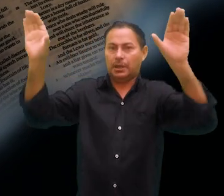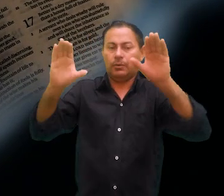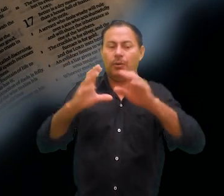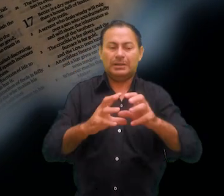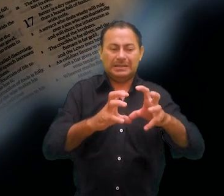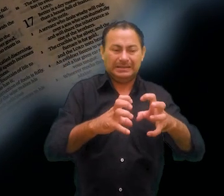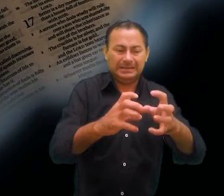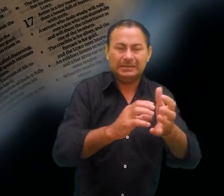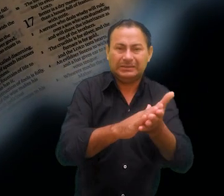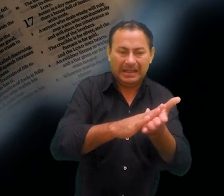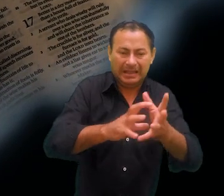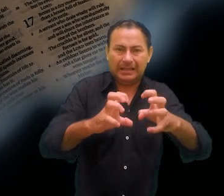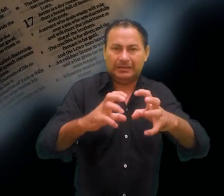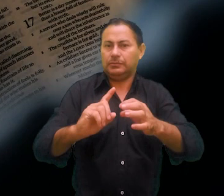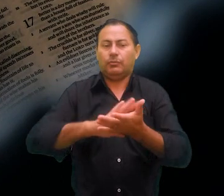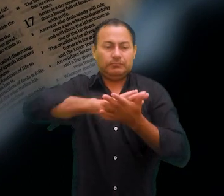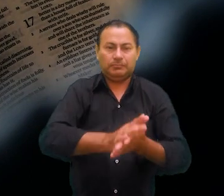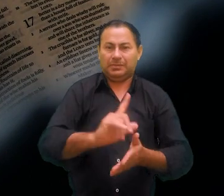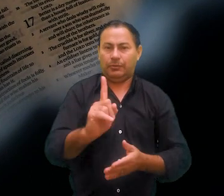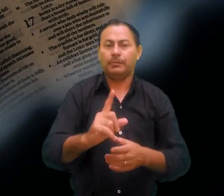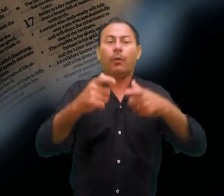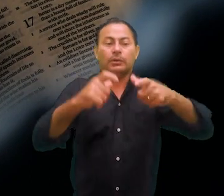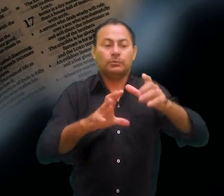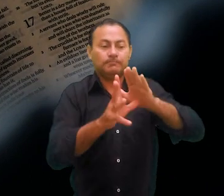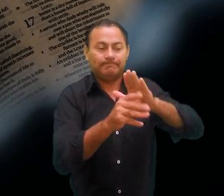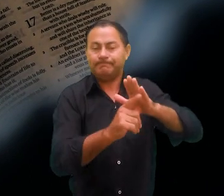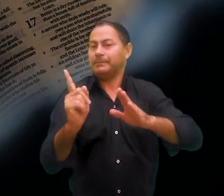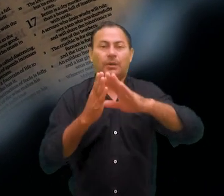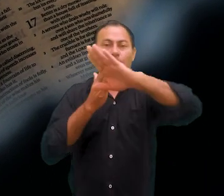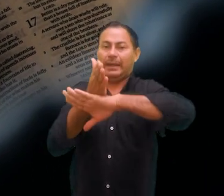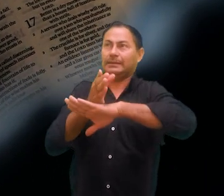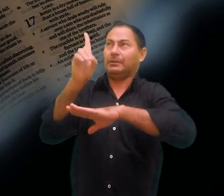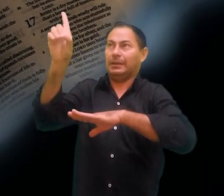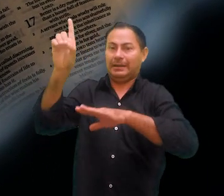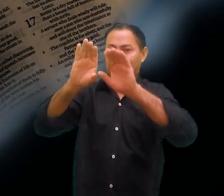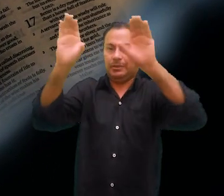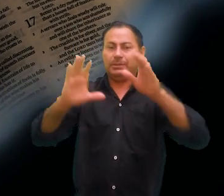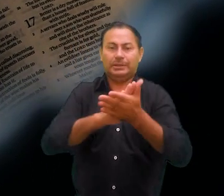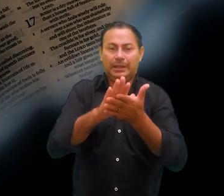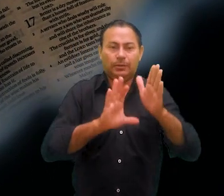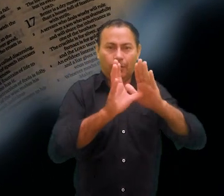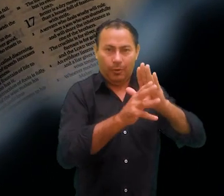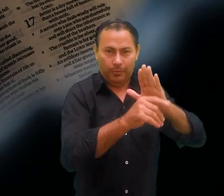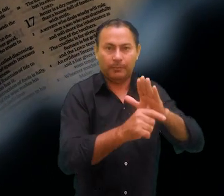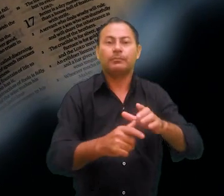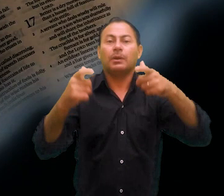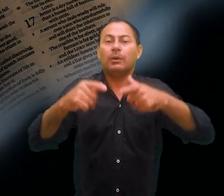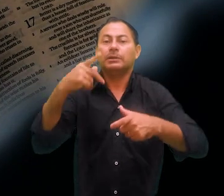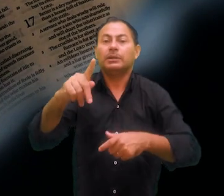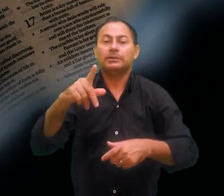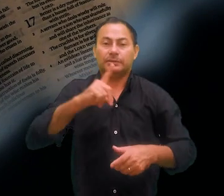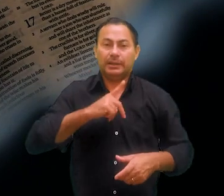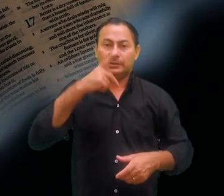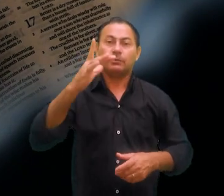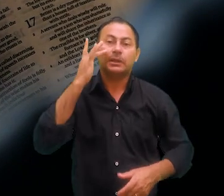nos céus, onde a traça e a ferrugem não destroem, e onde os ladrões não arrombam nem furtam. Pois